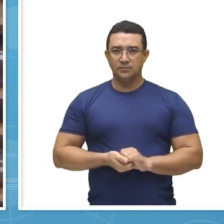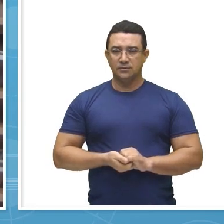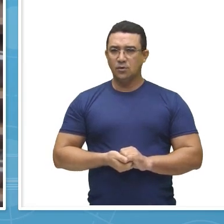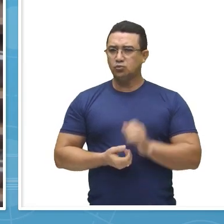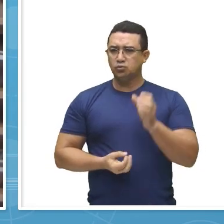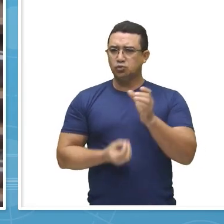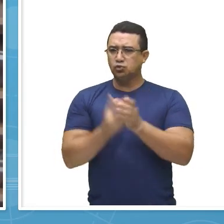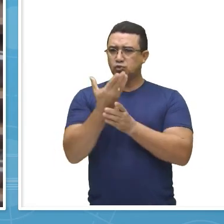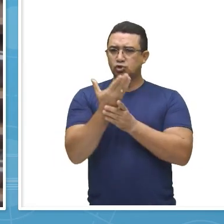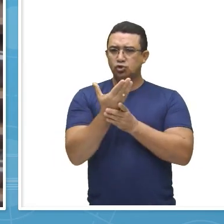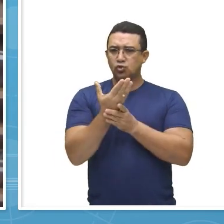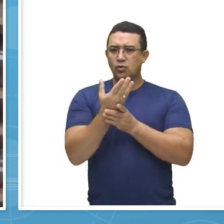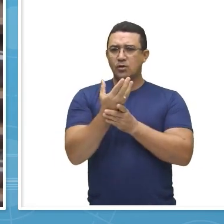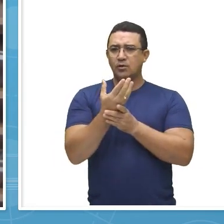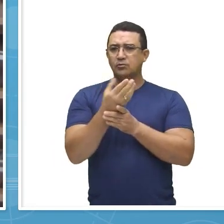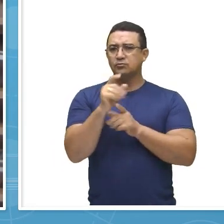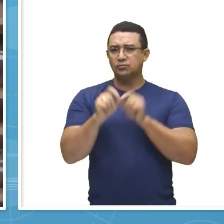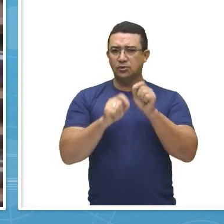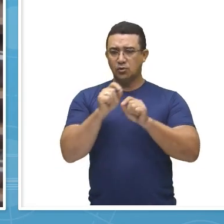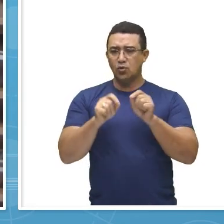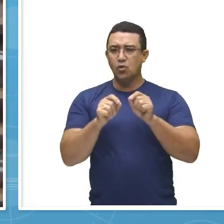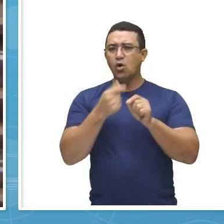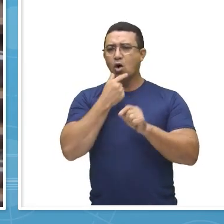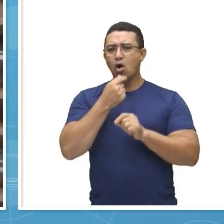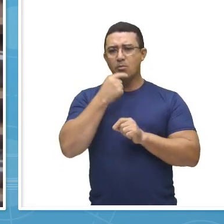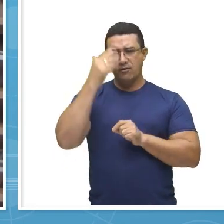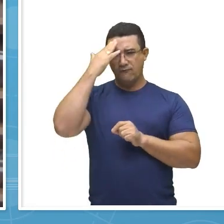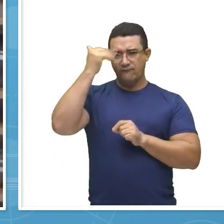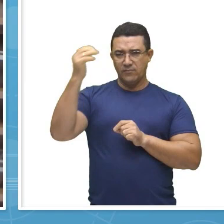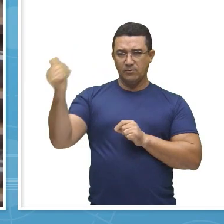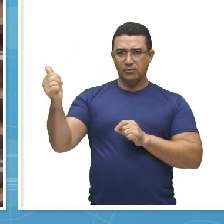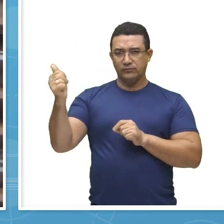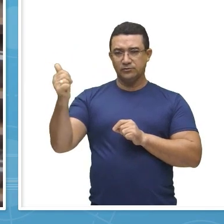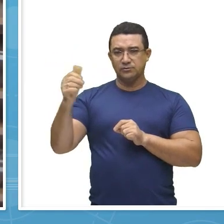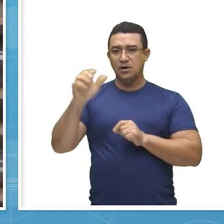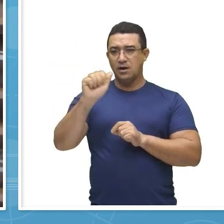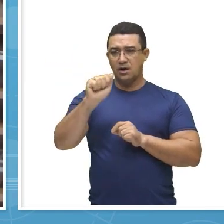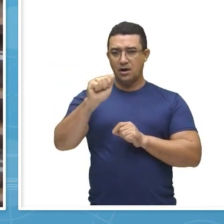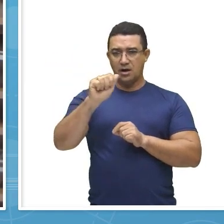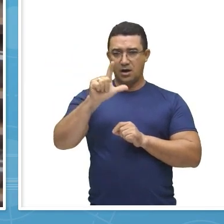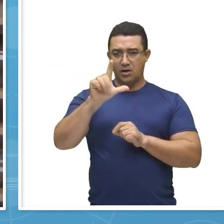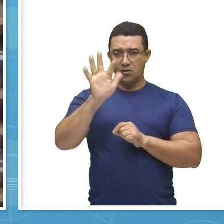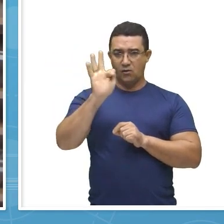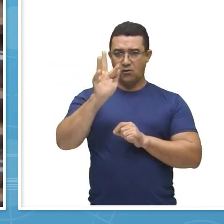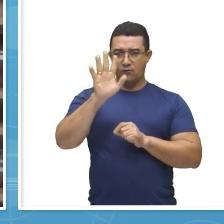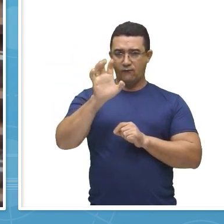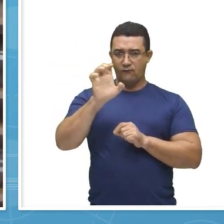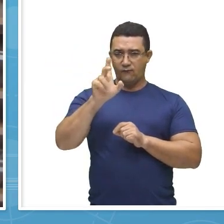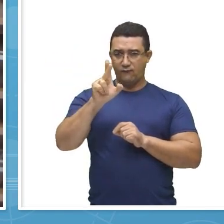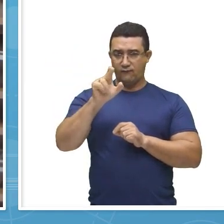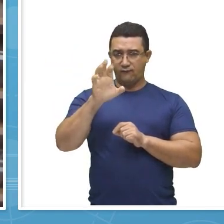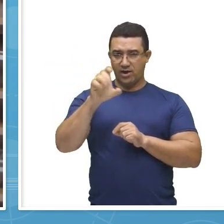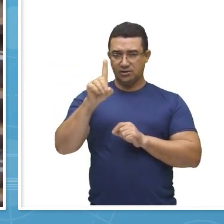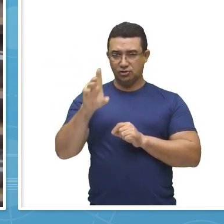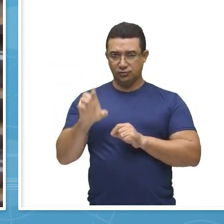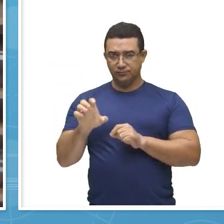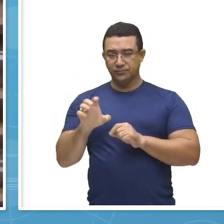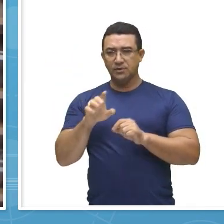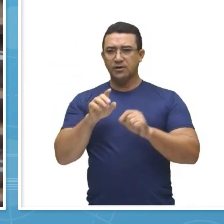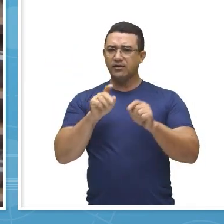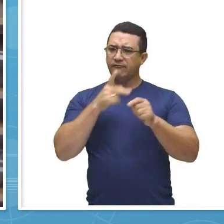né, por Alfred Wegener, né, onde ele falou sobre essa questão da movimentação de